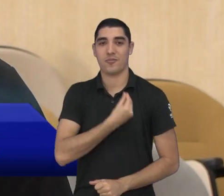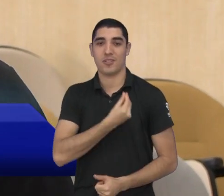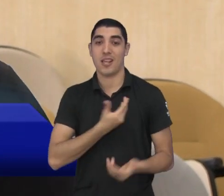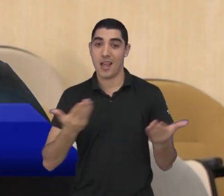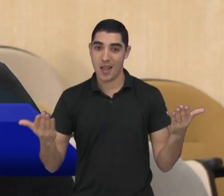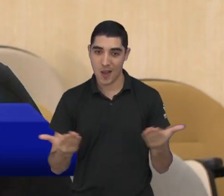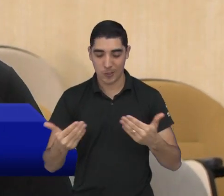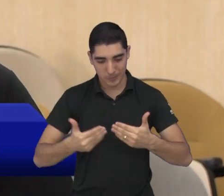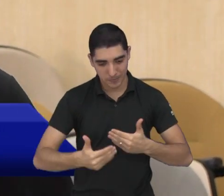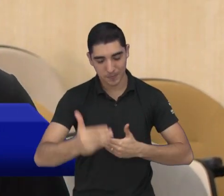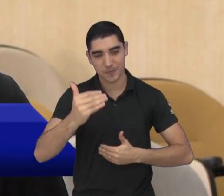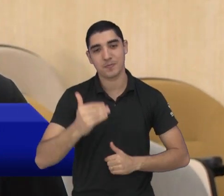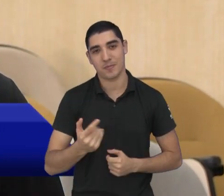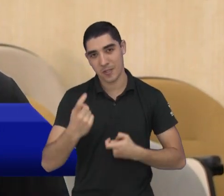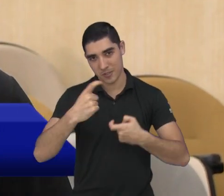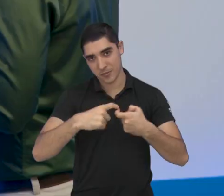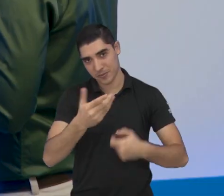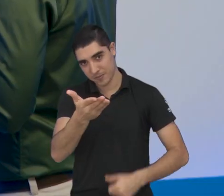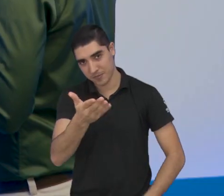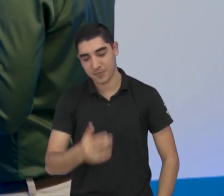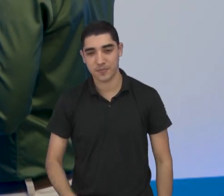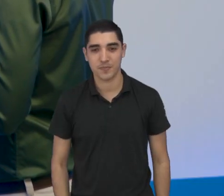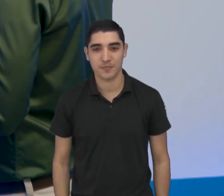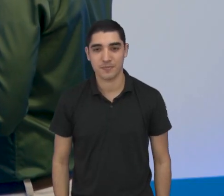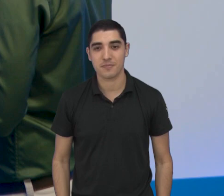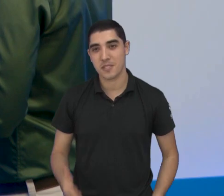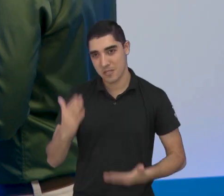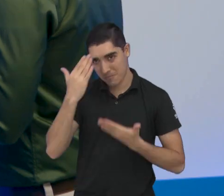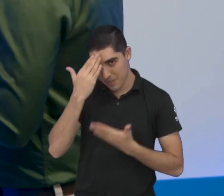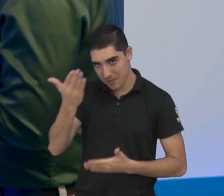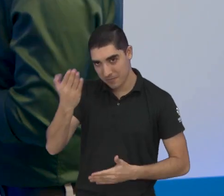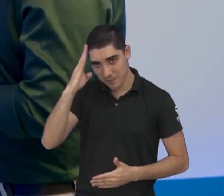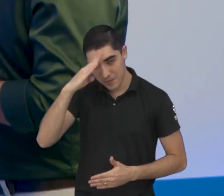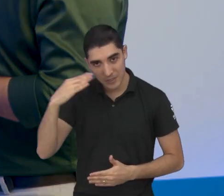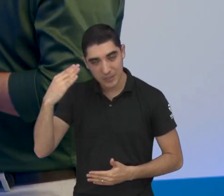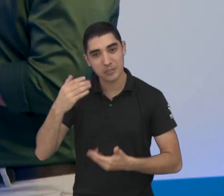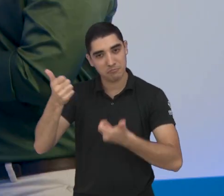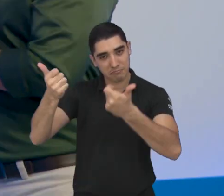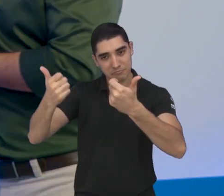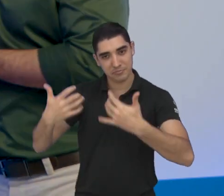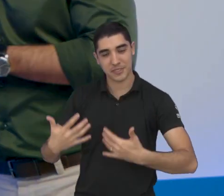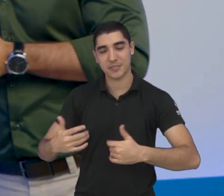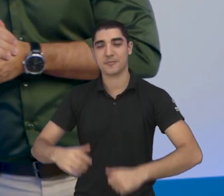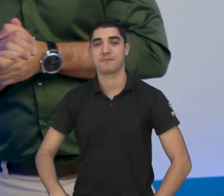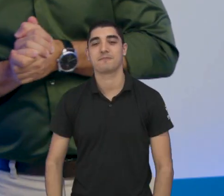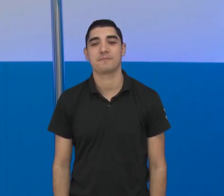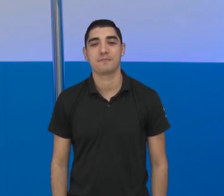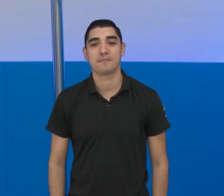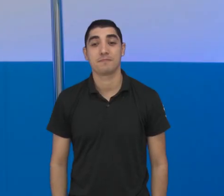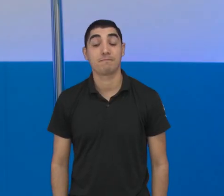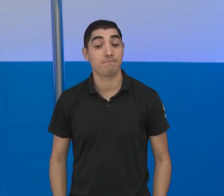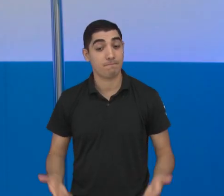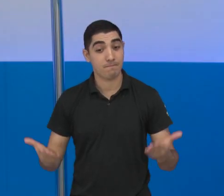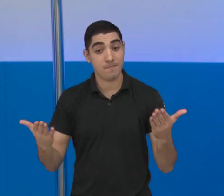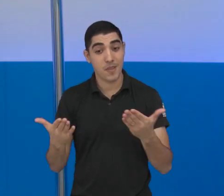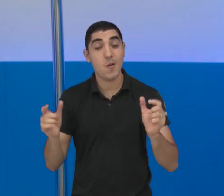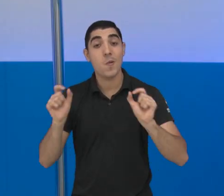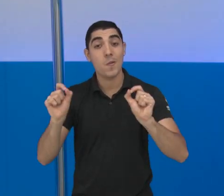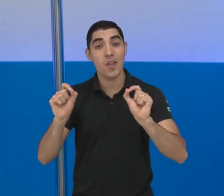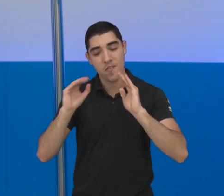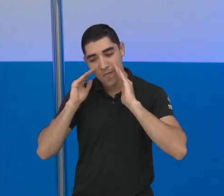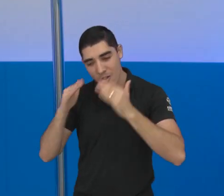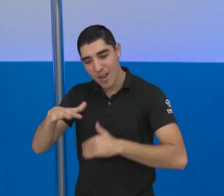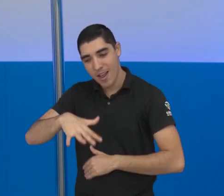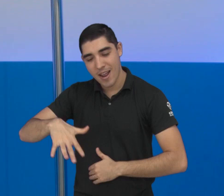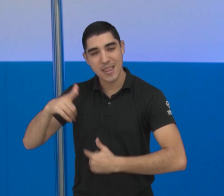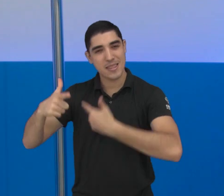de vida a partir dessa nova dinâmica. A gente volta com você. Muito obrigado, viu, Francine, pelas informações. Bom, e agora é